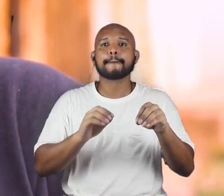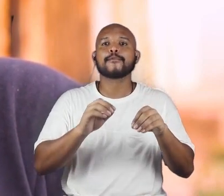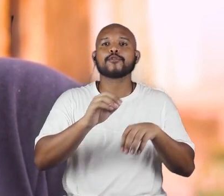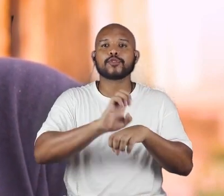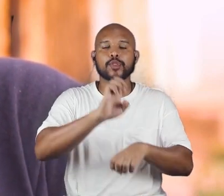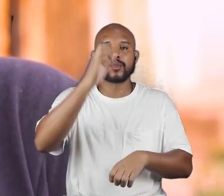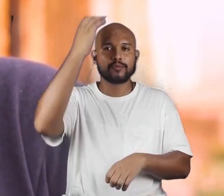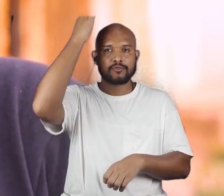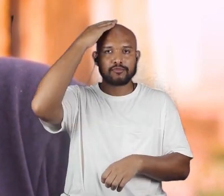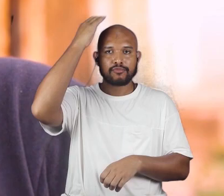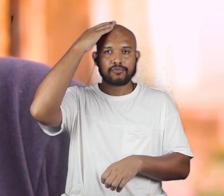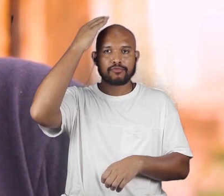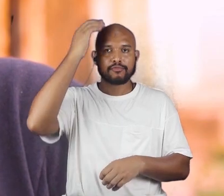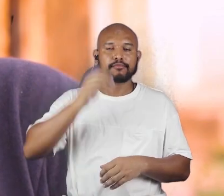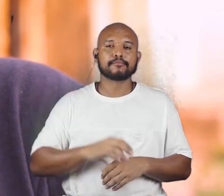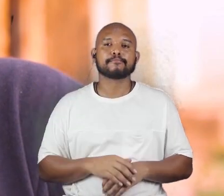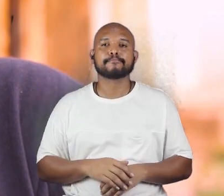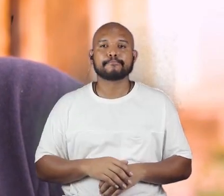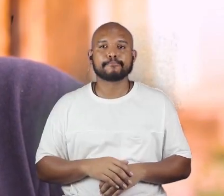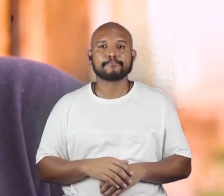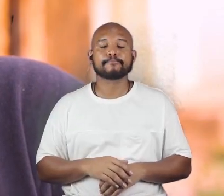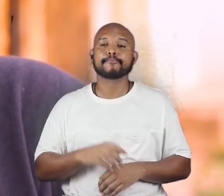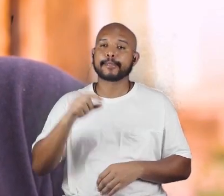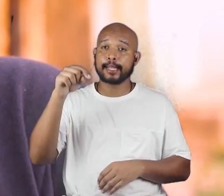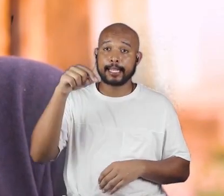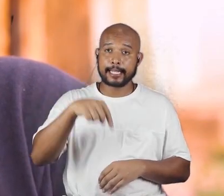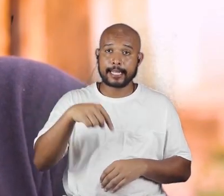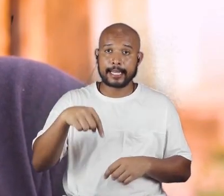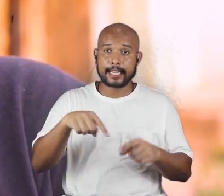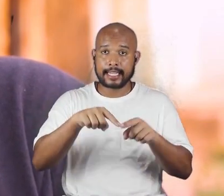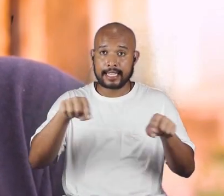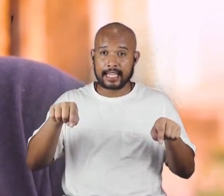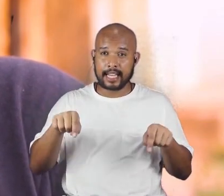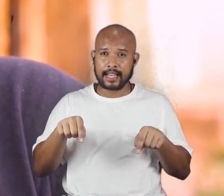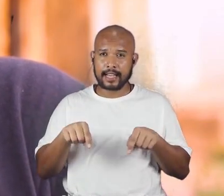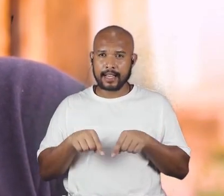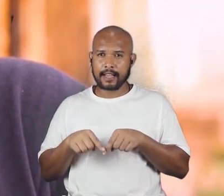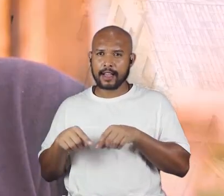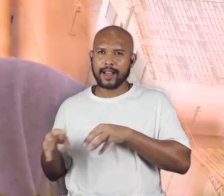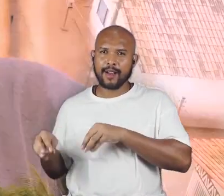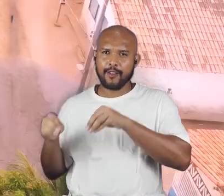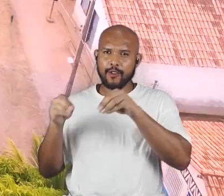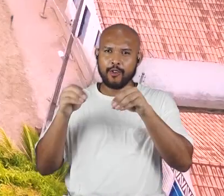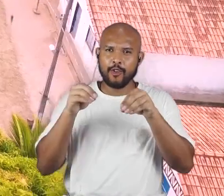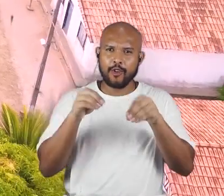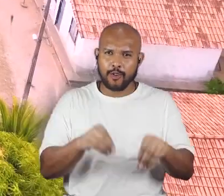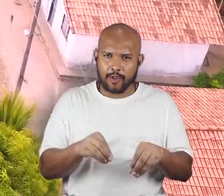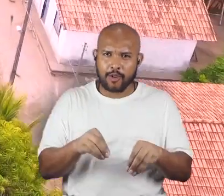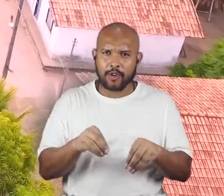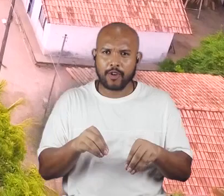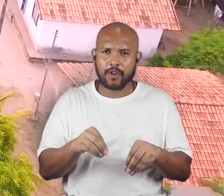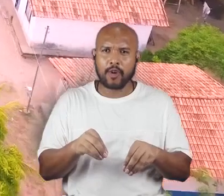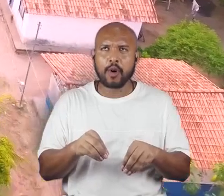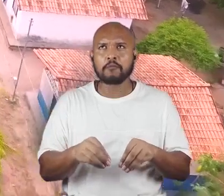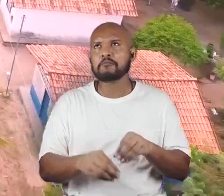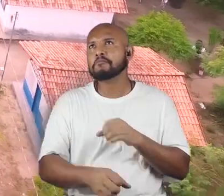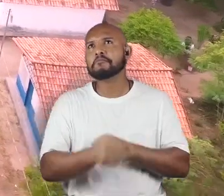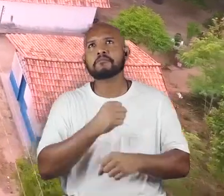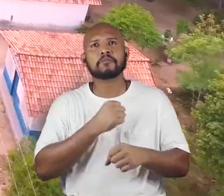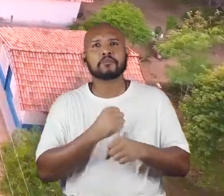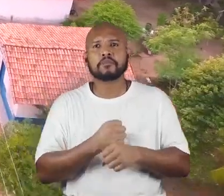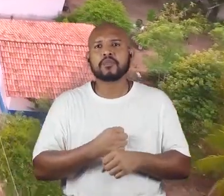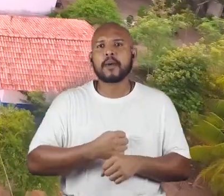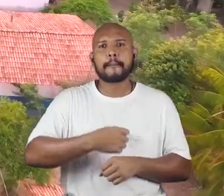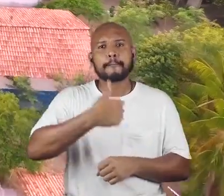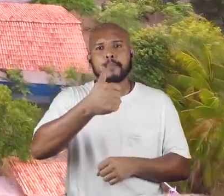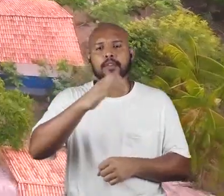alguns chegaram até no estado do Pará, né? E outros foram para o Mato Grosso. Até chegar aqui na TI Nova Jacundá já